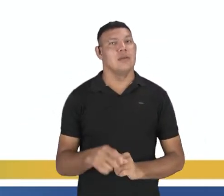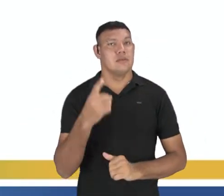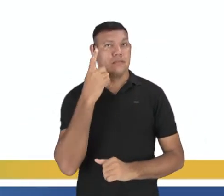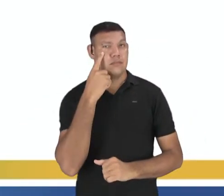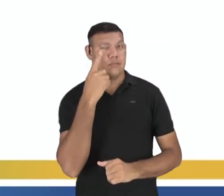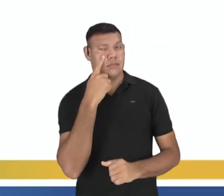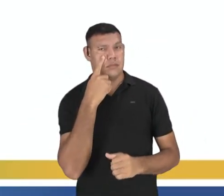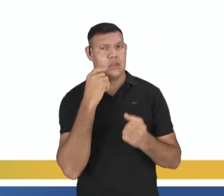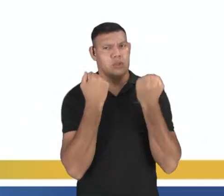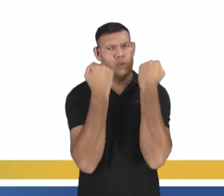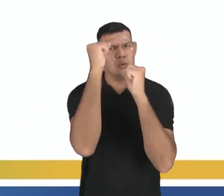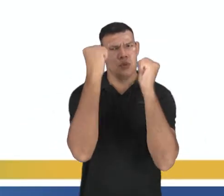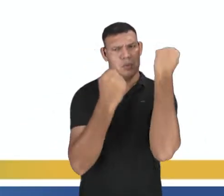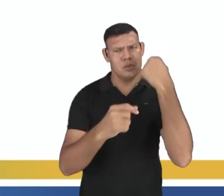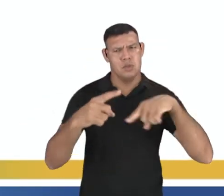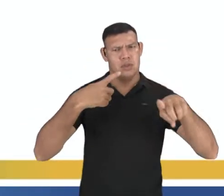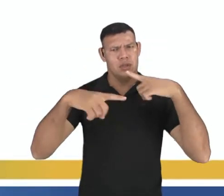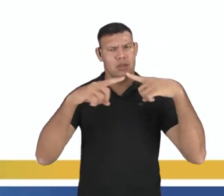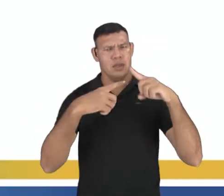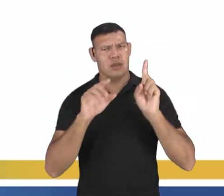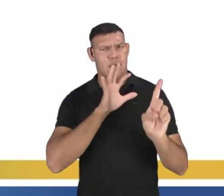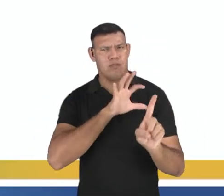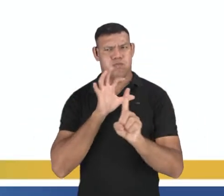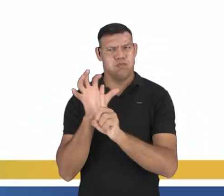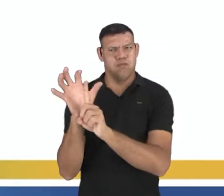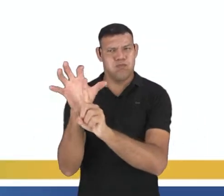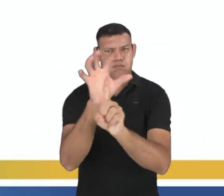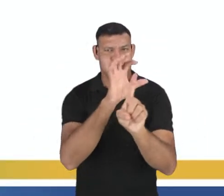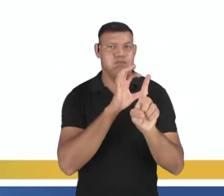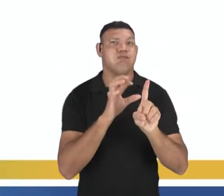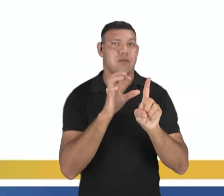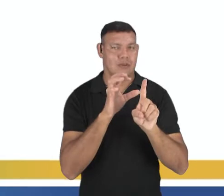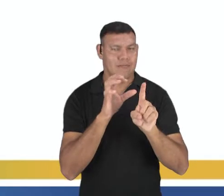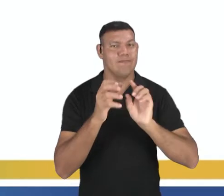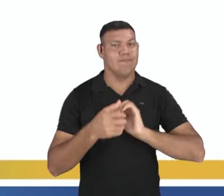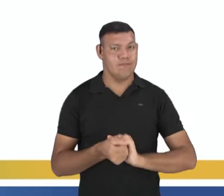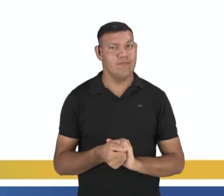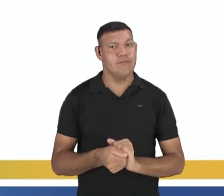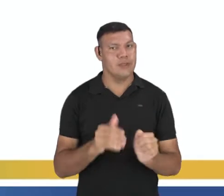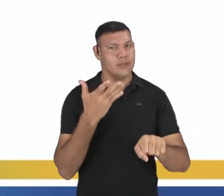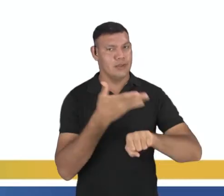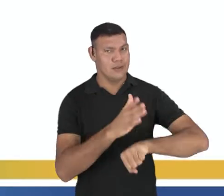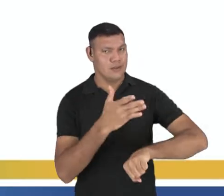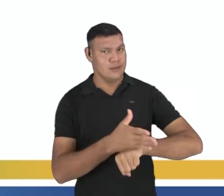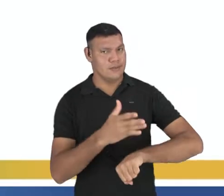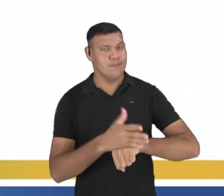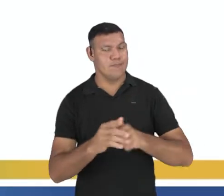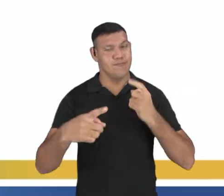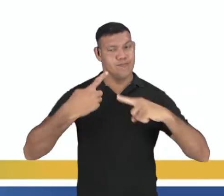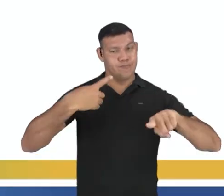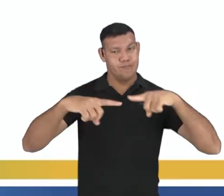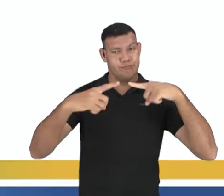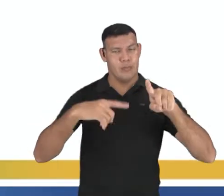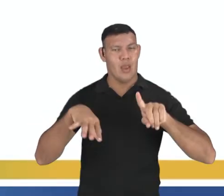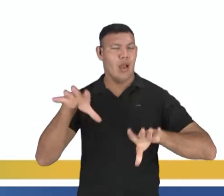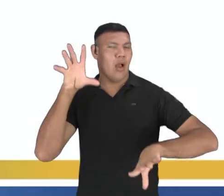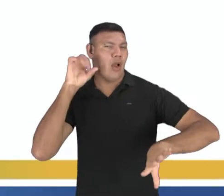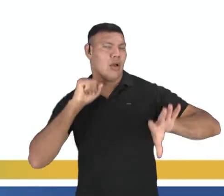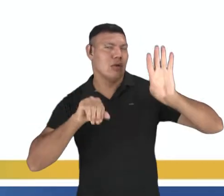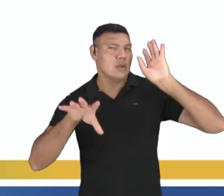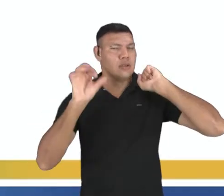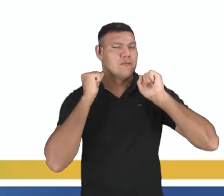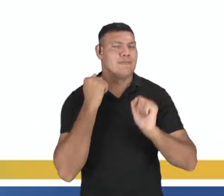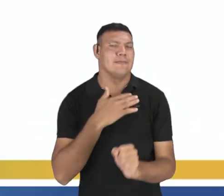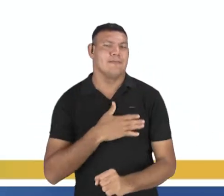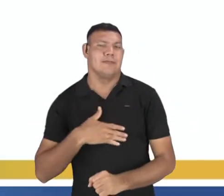e como que ela interfere nas nossas práticas né musicais de ouvir a música